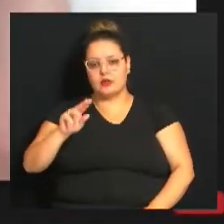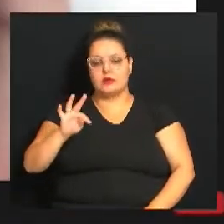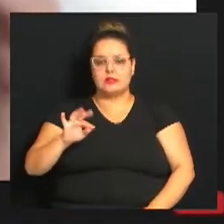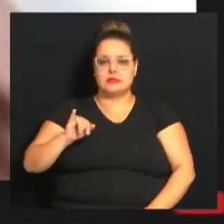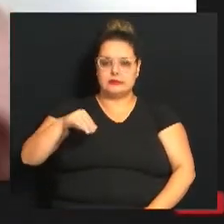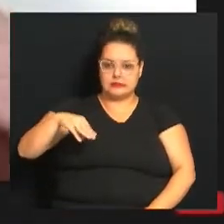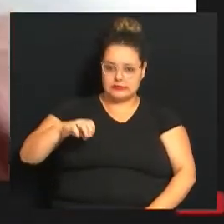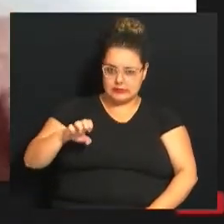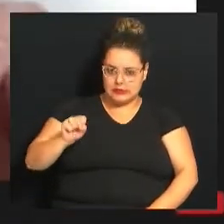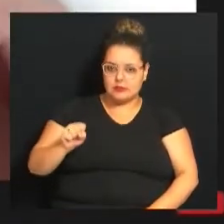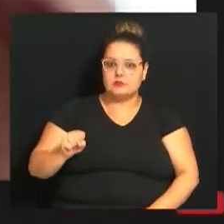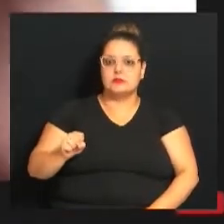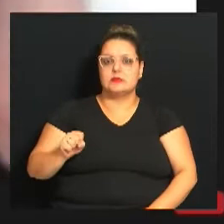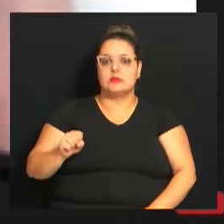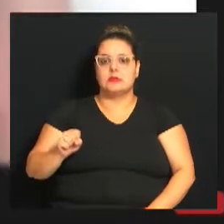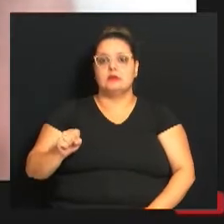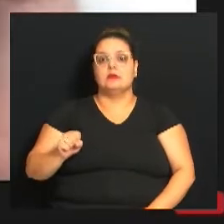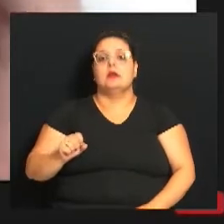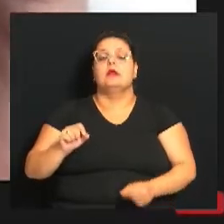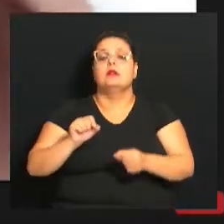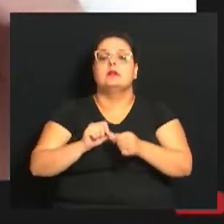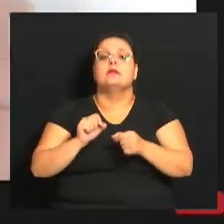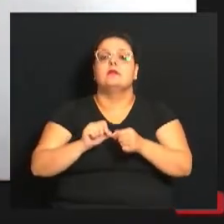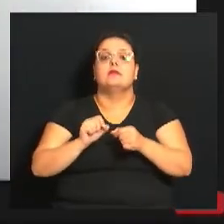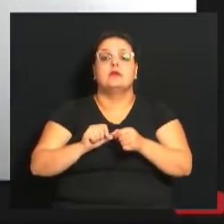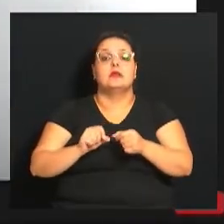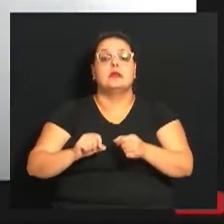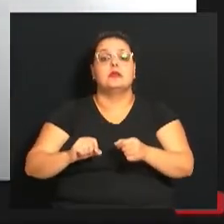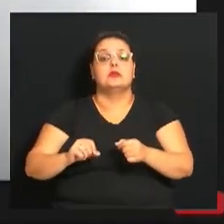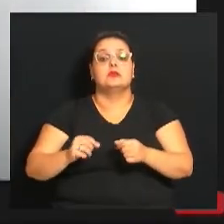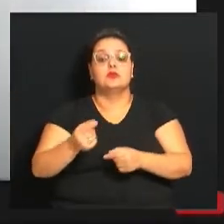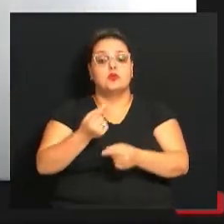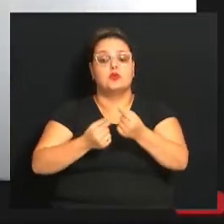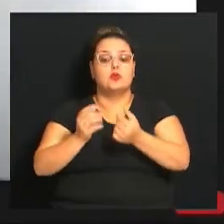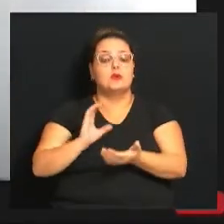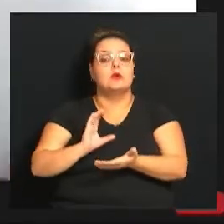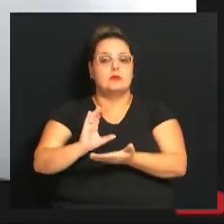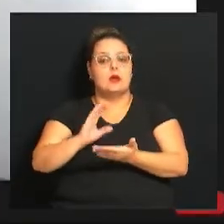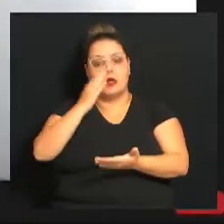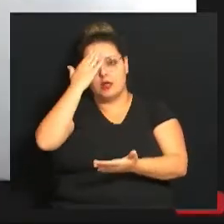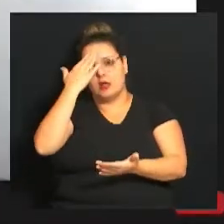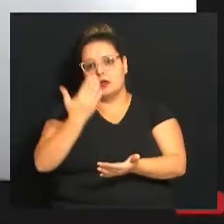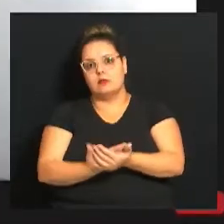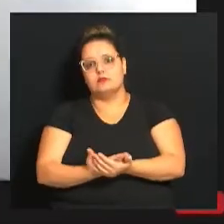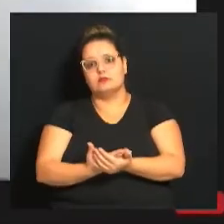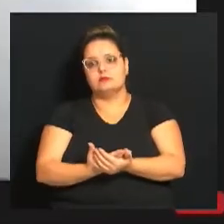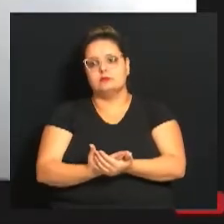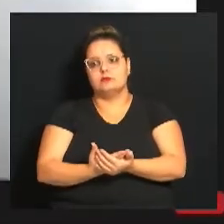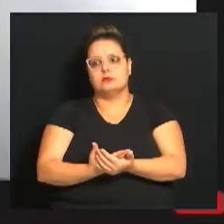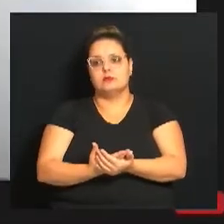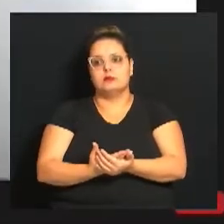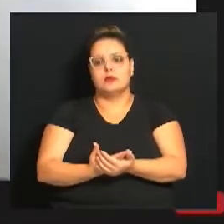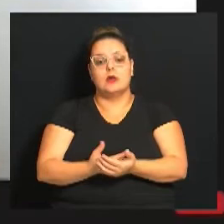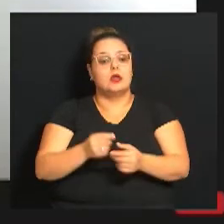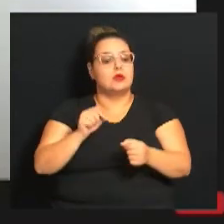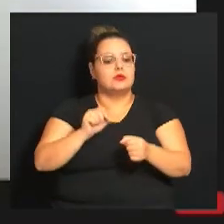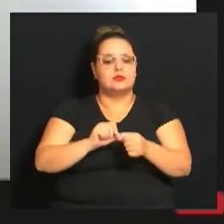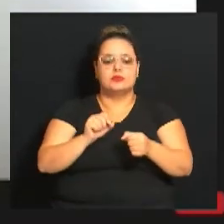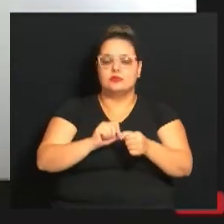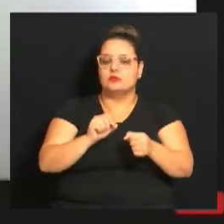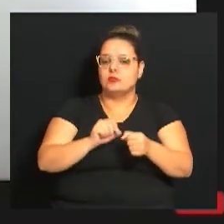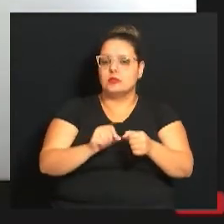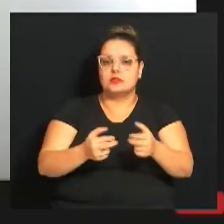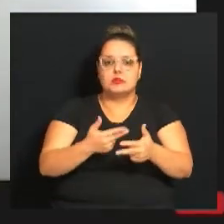ele transpôs a credibilidade e um investimento, acreditando no investimento de longo prazo que hoje se paga. Então, acho que essa